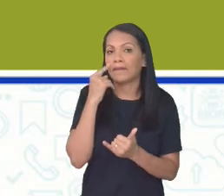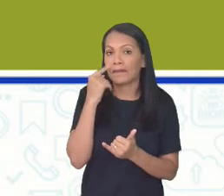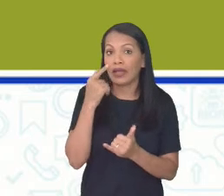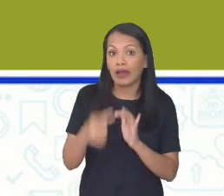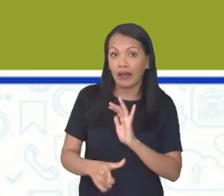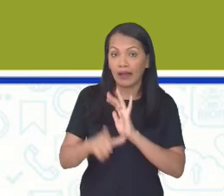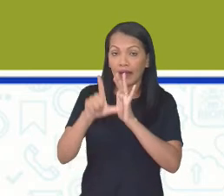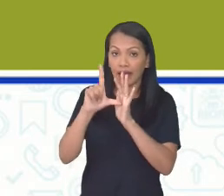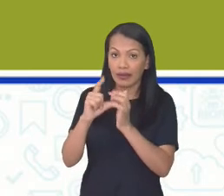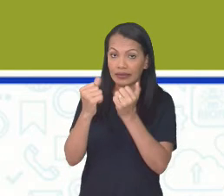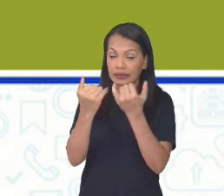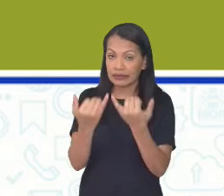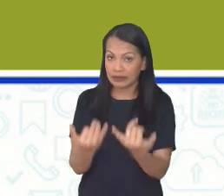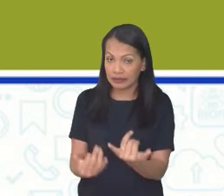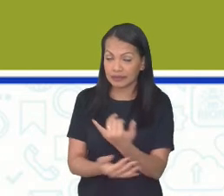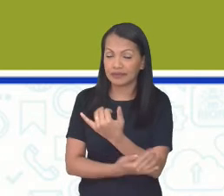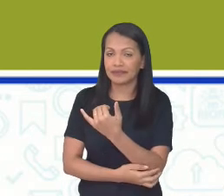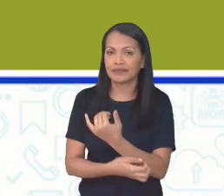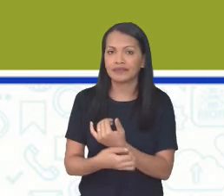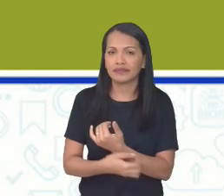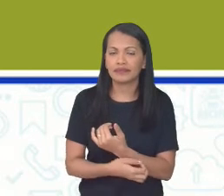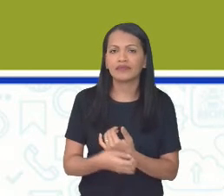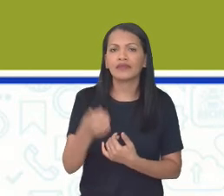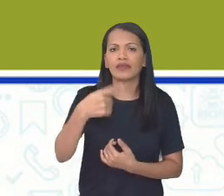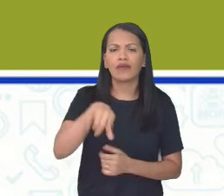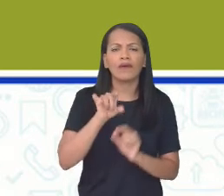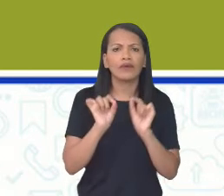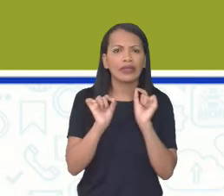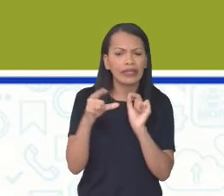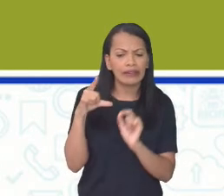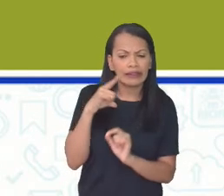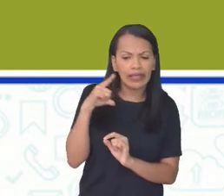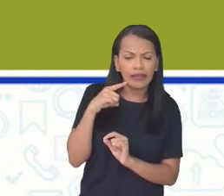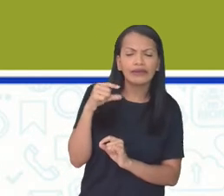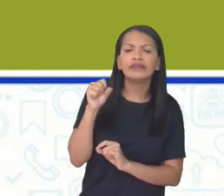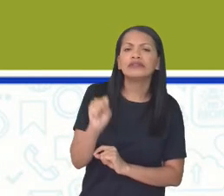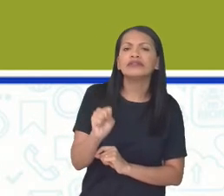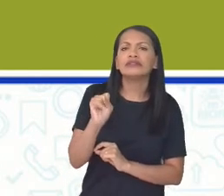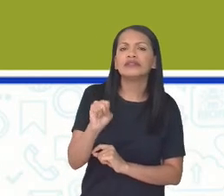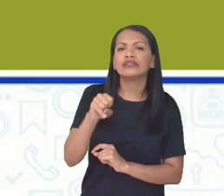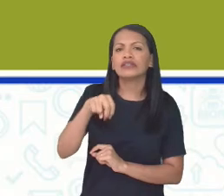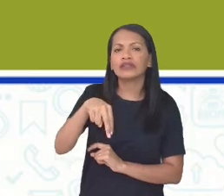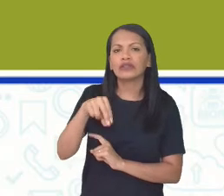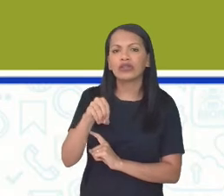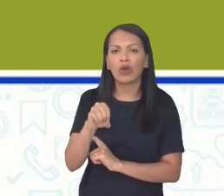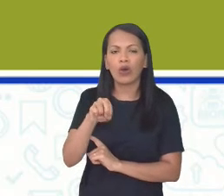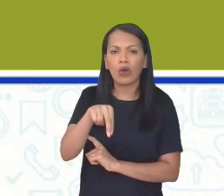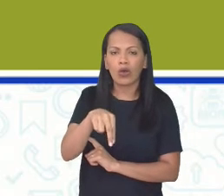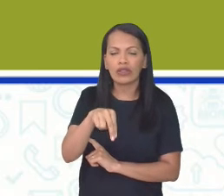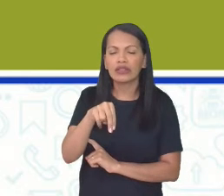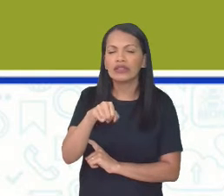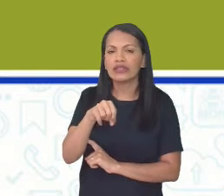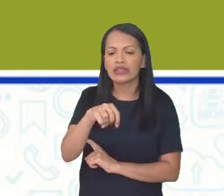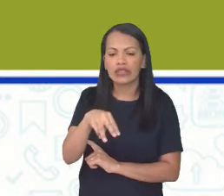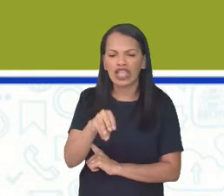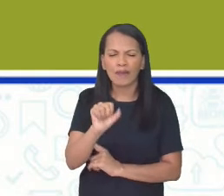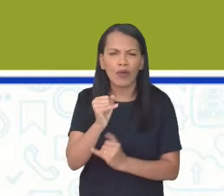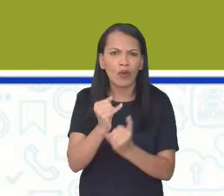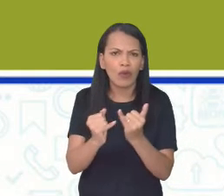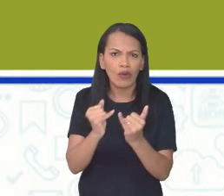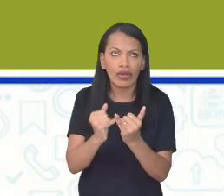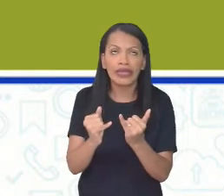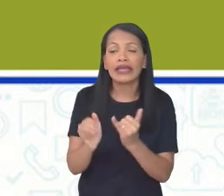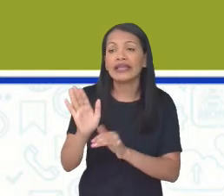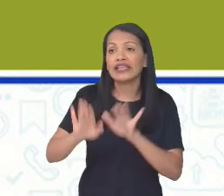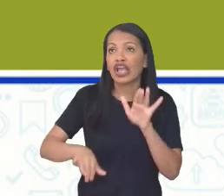de falar dos antônimos. Só que existem sinônimos que não são